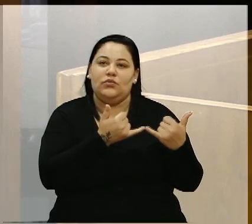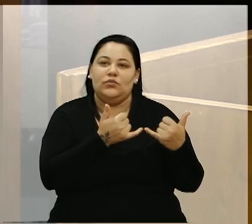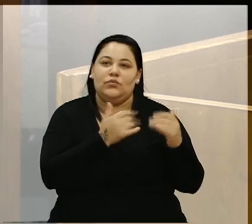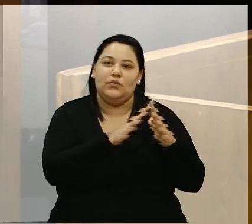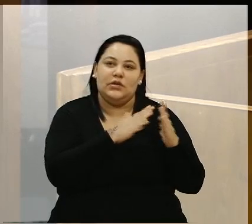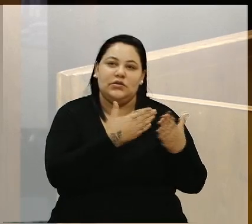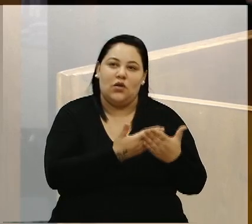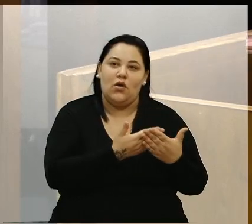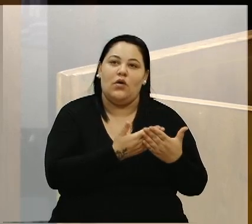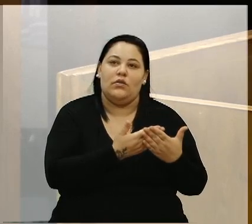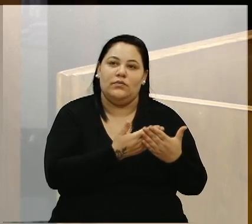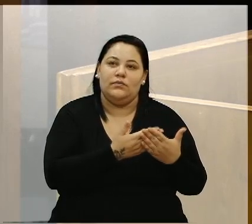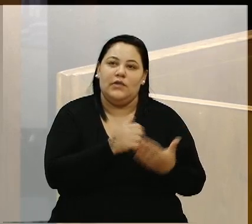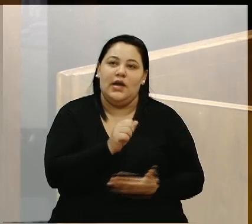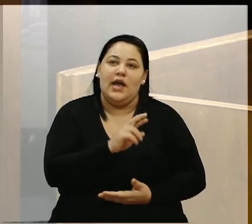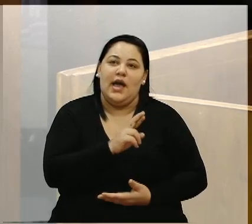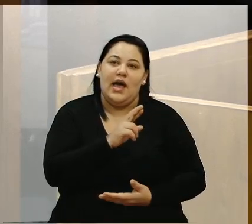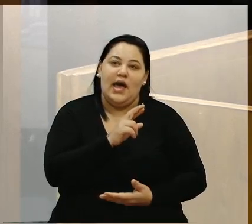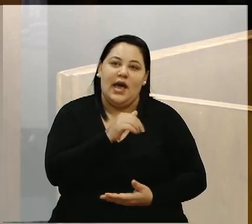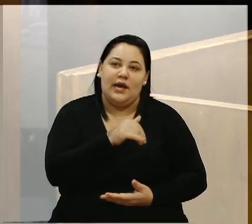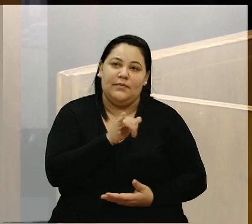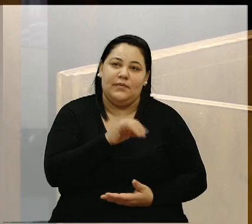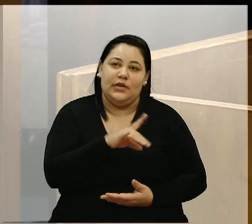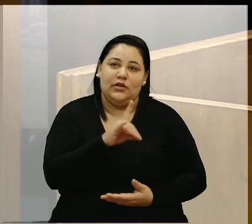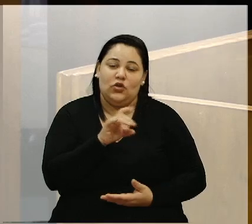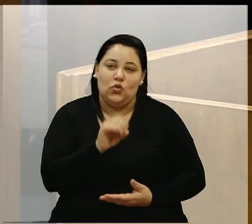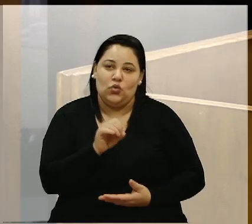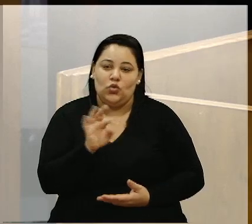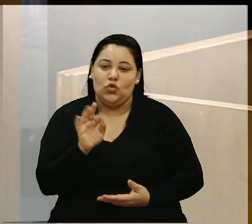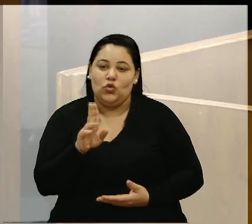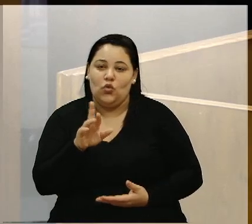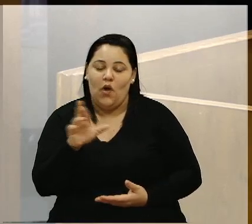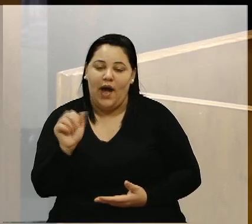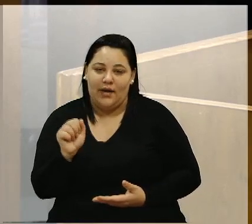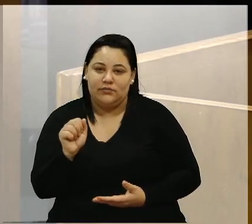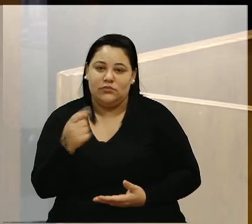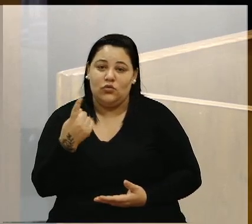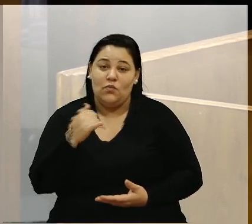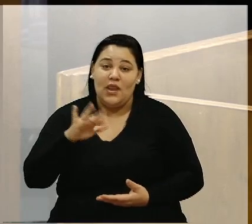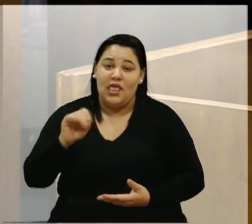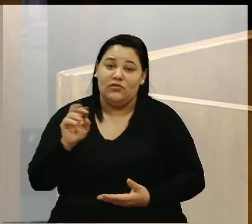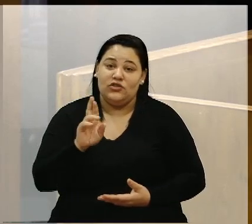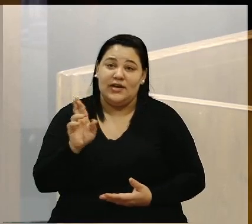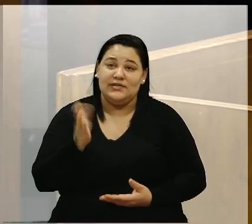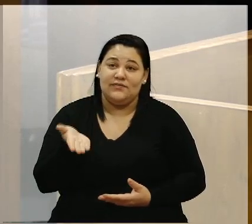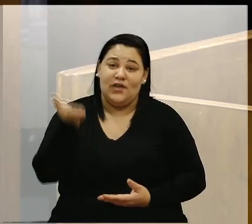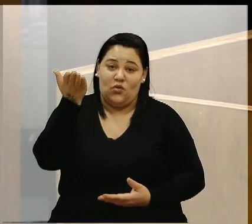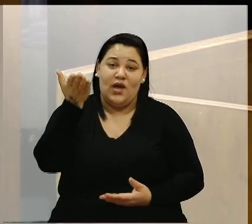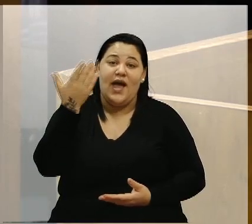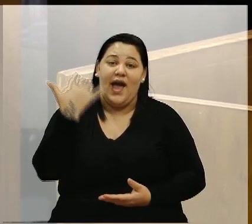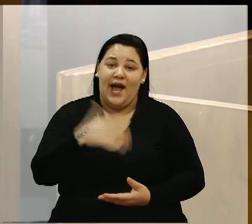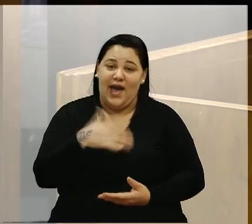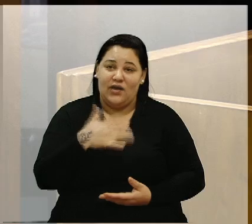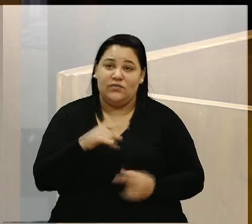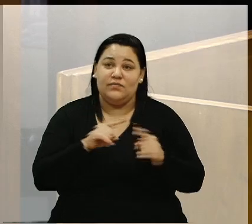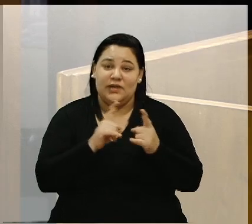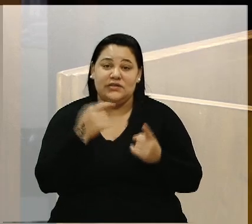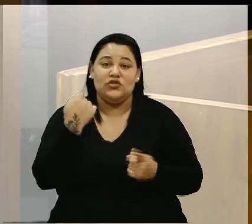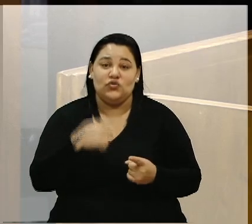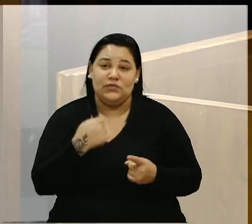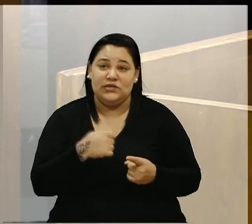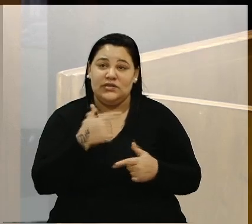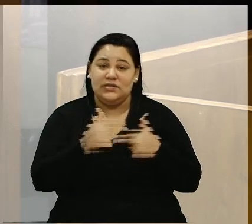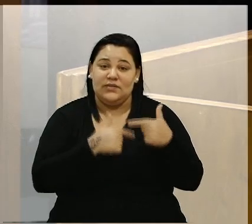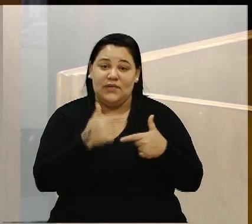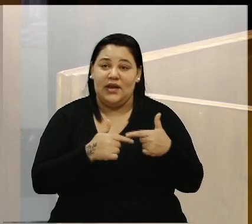escola só, passou de R$1,5 milhão de reais. É alto o valor. É muito alto. Mas a gente precisa trabalhar